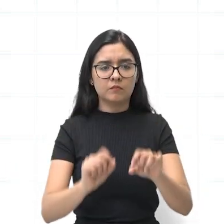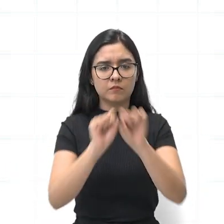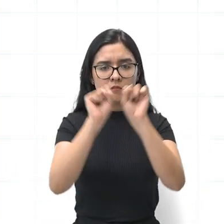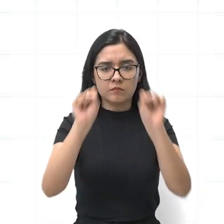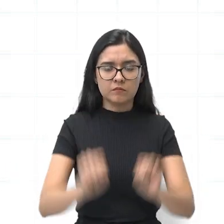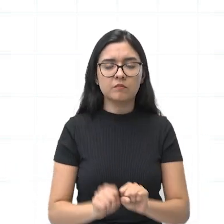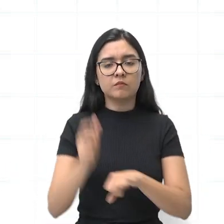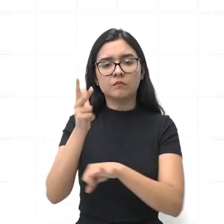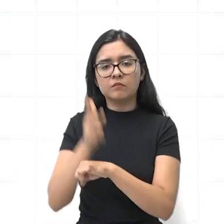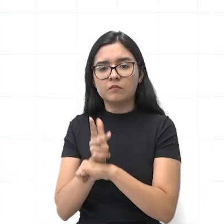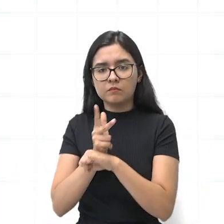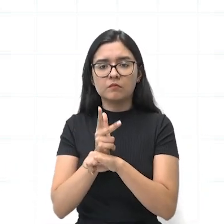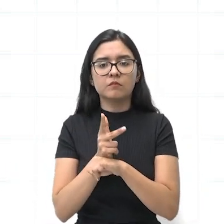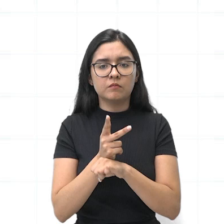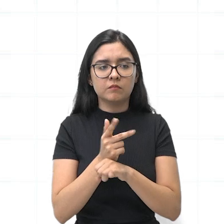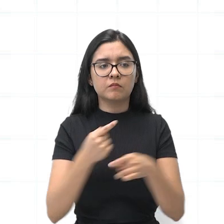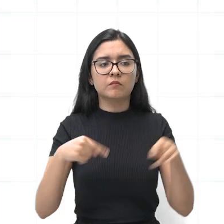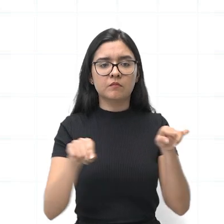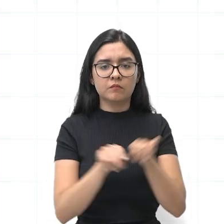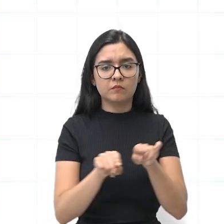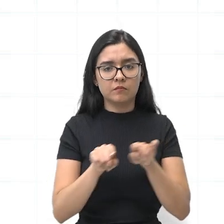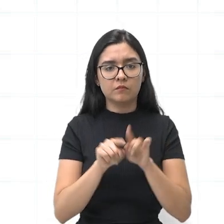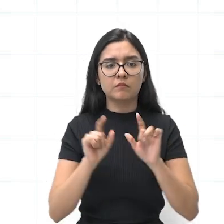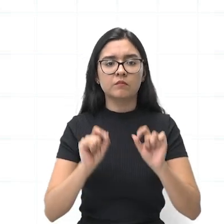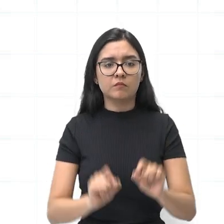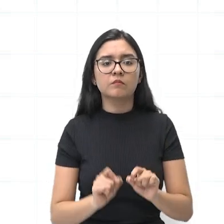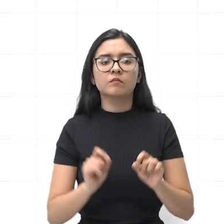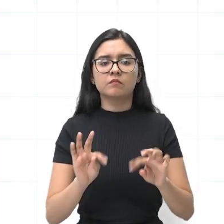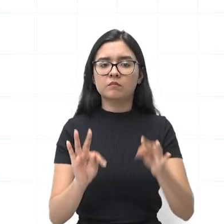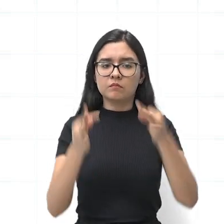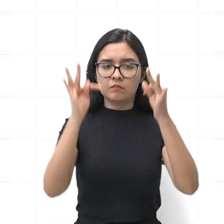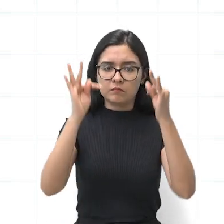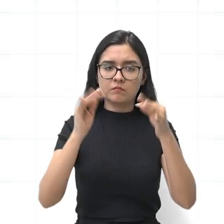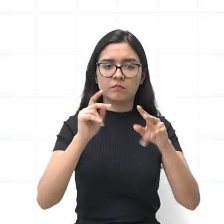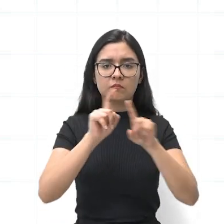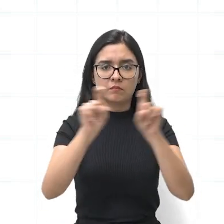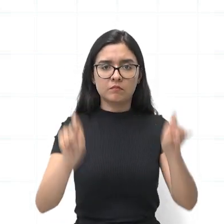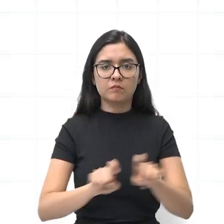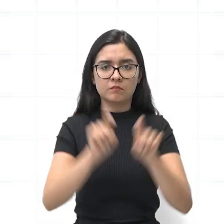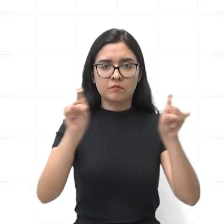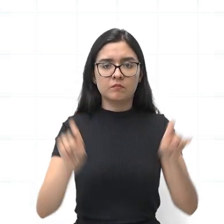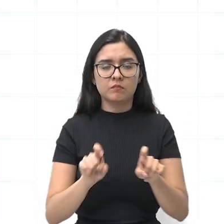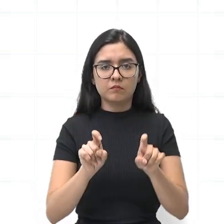e programação computacional. E aí, uma década depois,